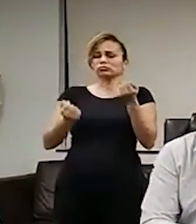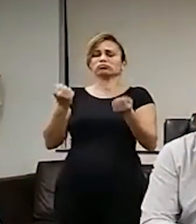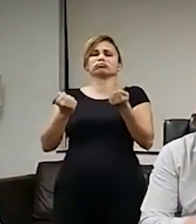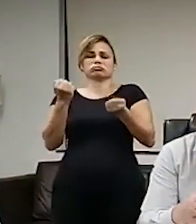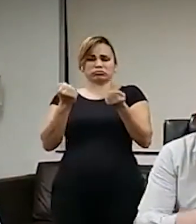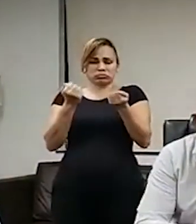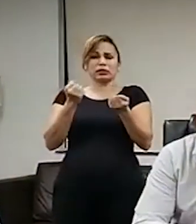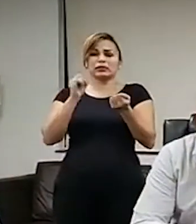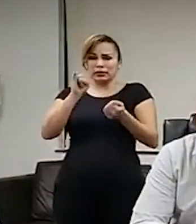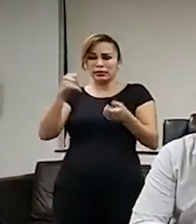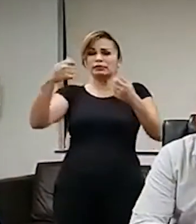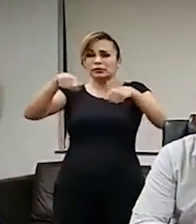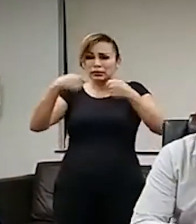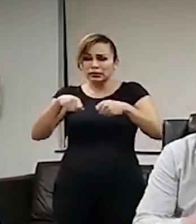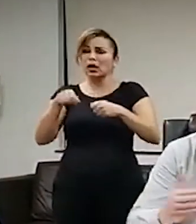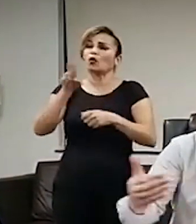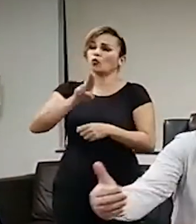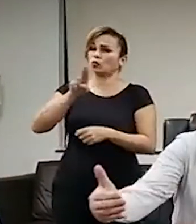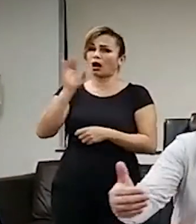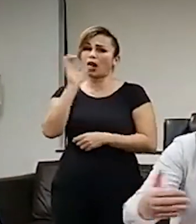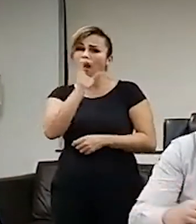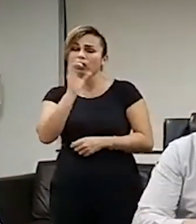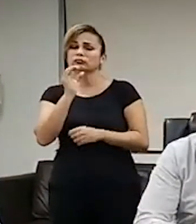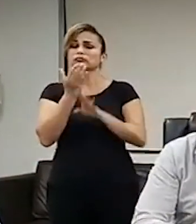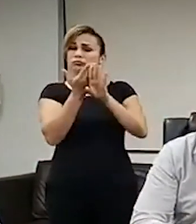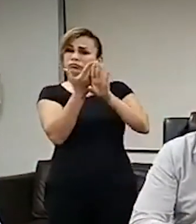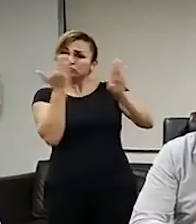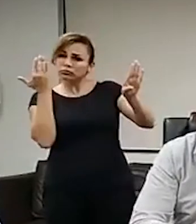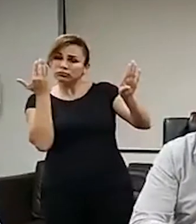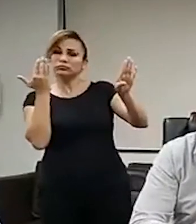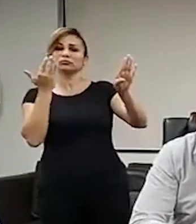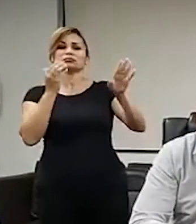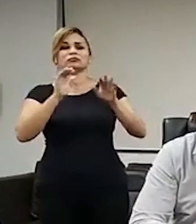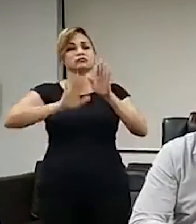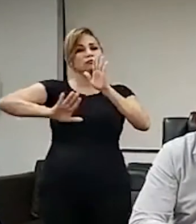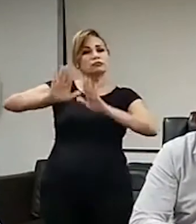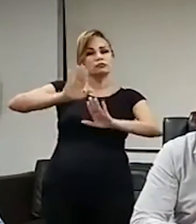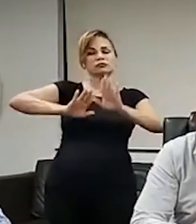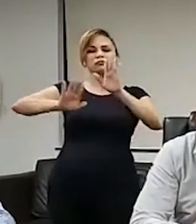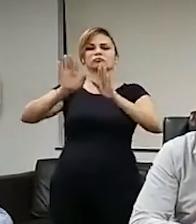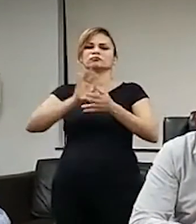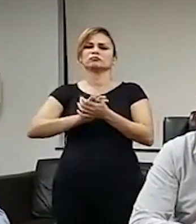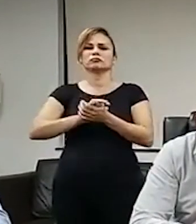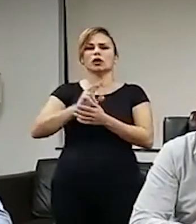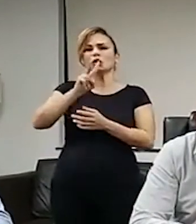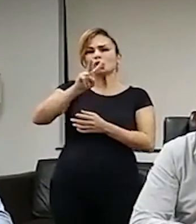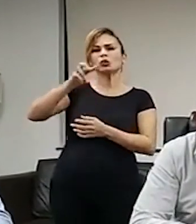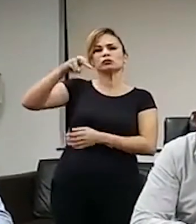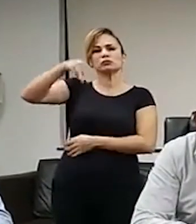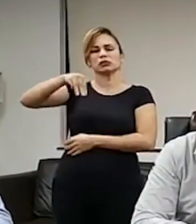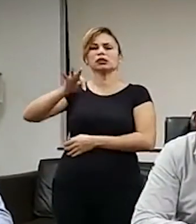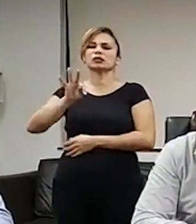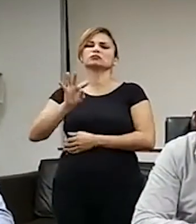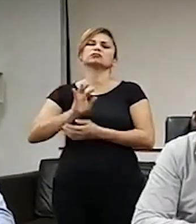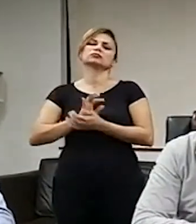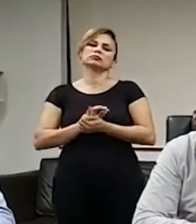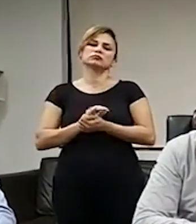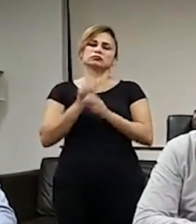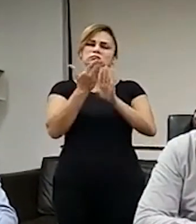para poder evitar contágio, manter a distância de 2 metros das